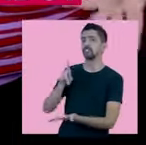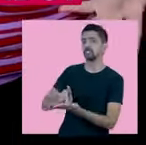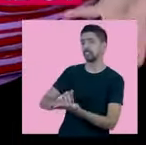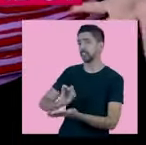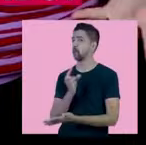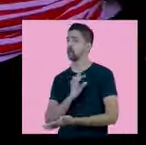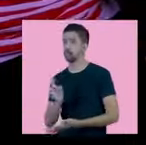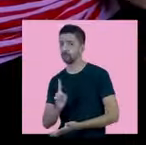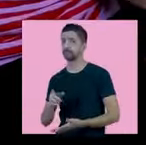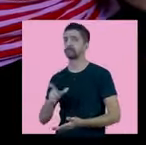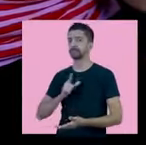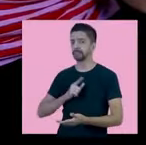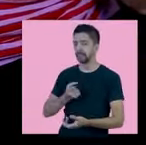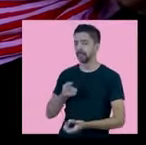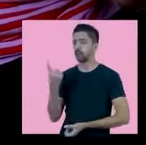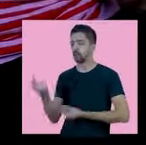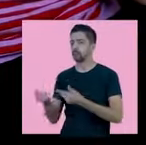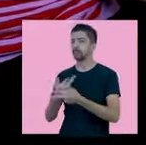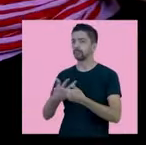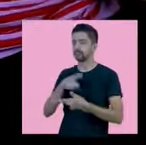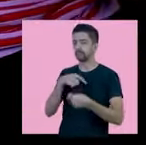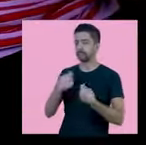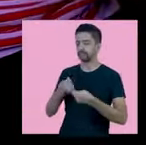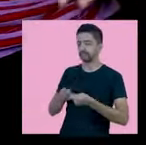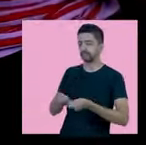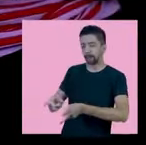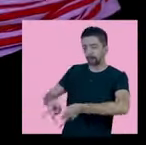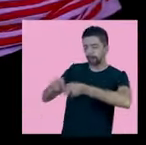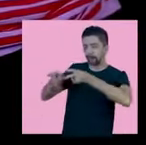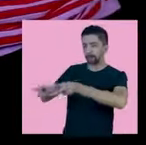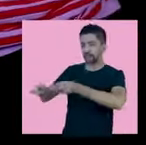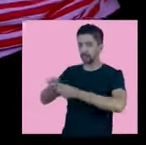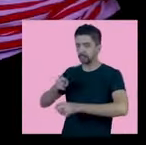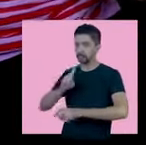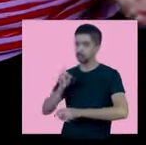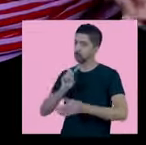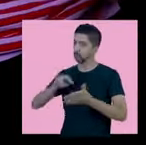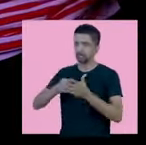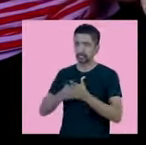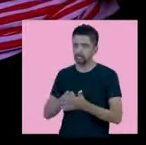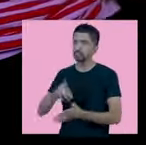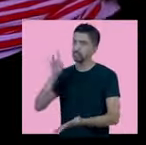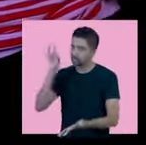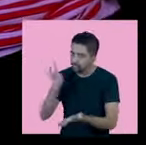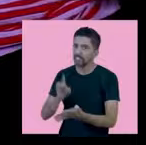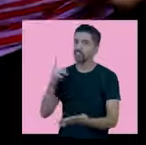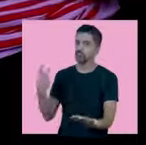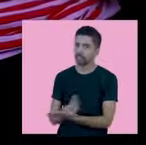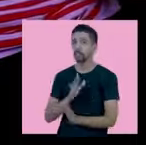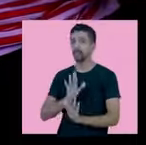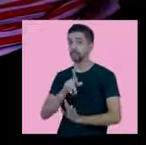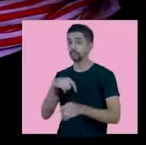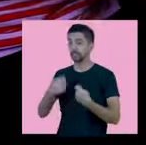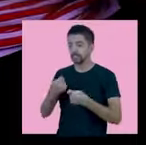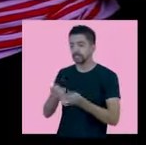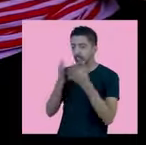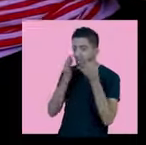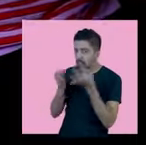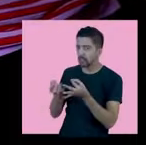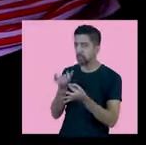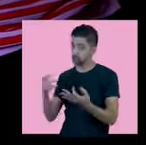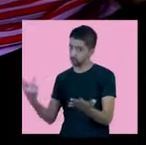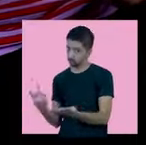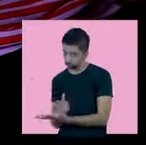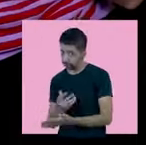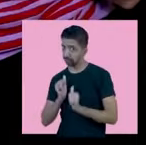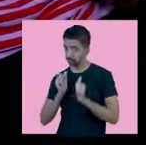abuso está acontecendo? Existem alguns sinais que chamam a atenção. Não quer dizer que esteja acontecendo o abuso, mas que você deve prestar atenção se isso